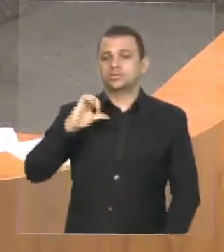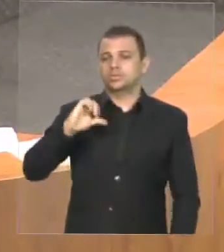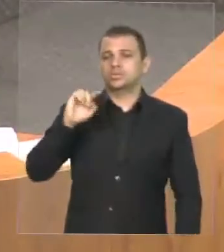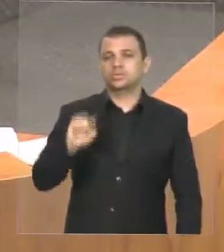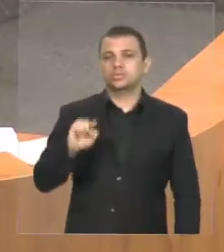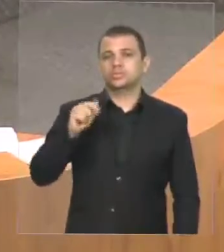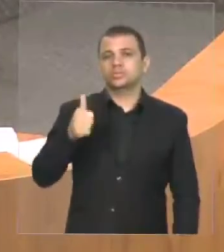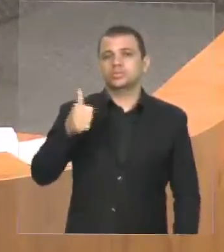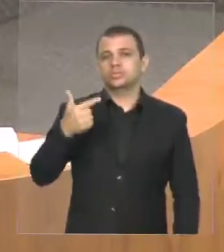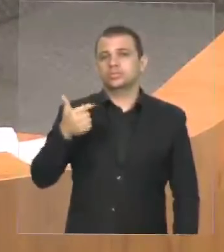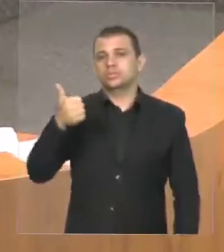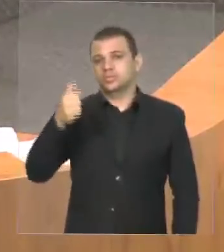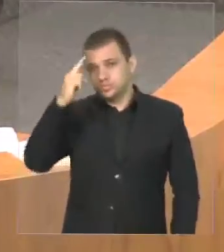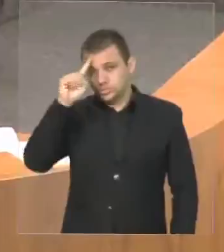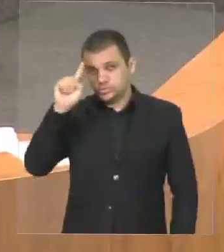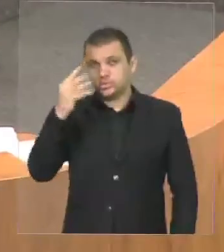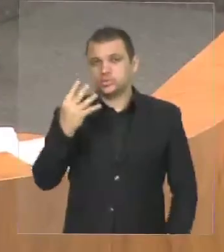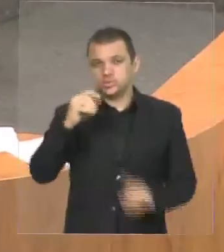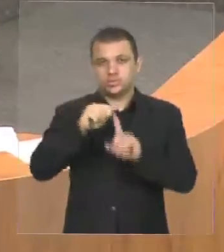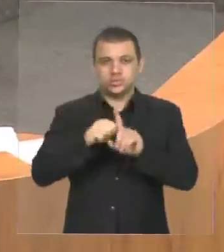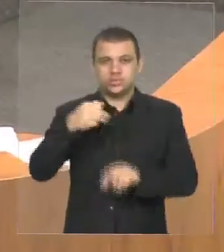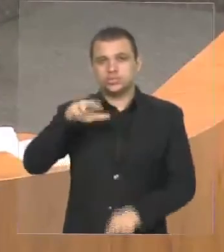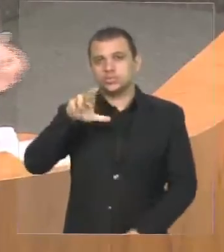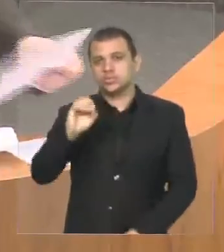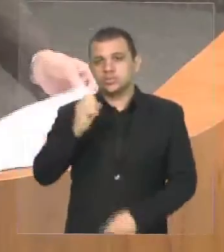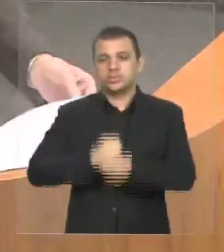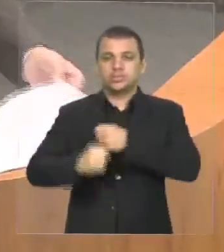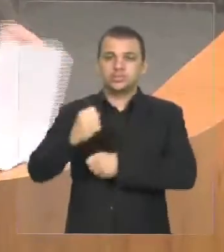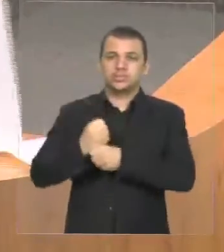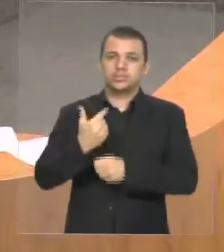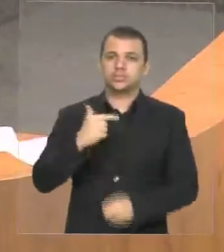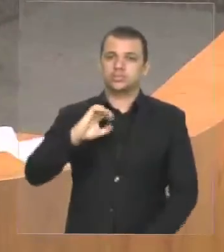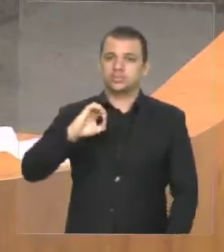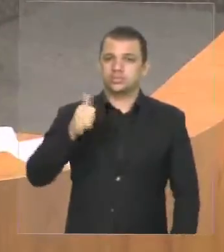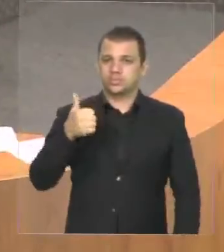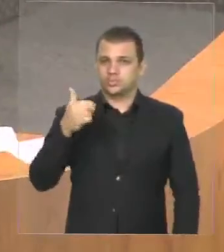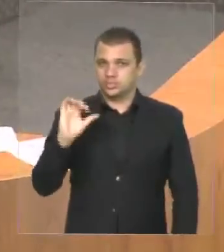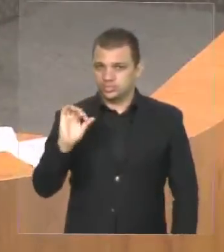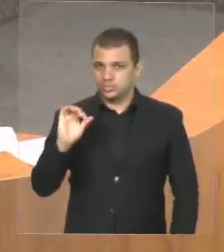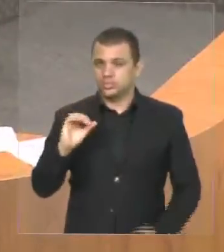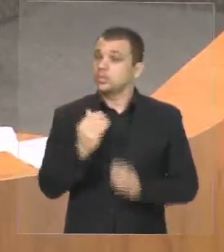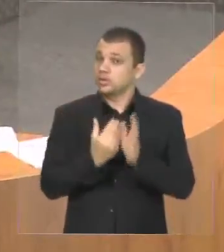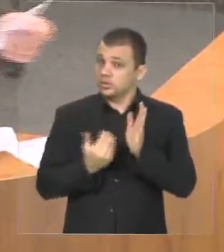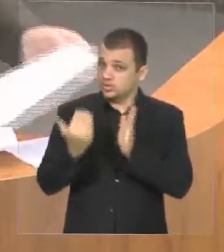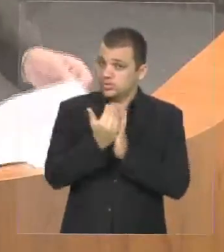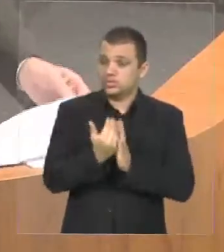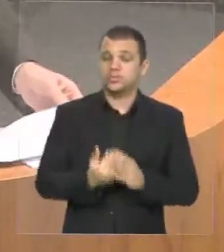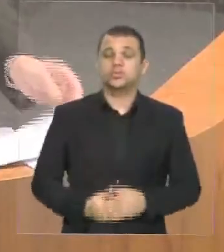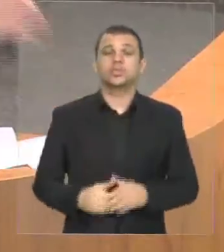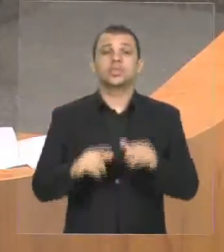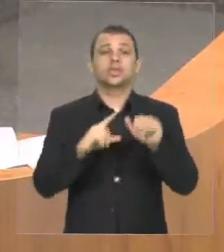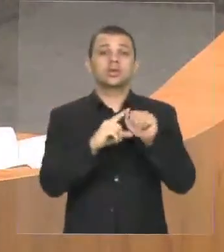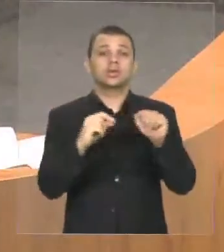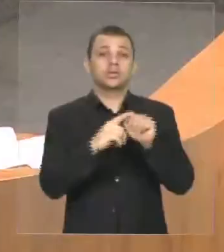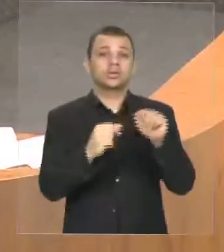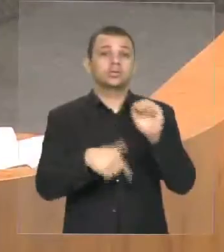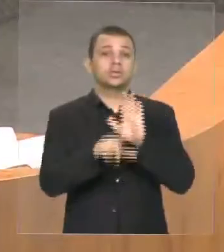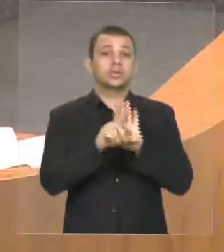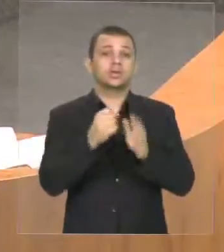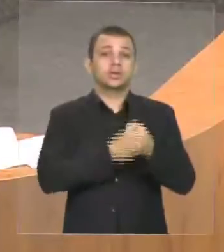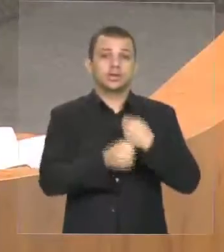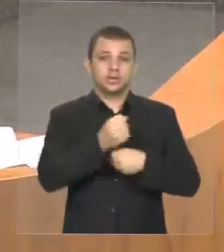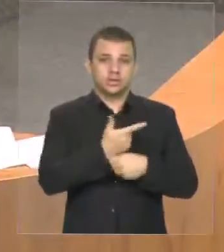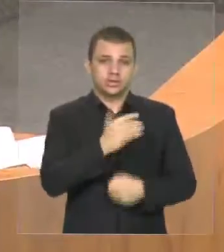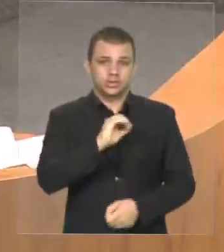9.121, de 4 de março de 2010. E vou mais além. No artigo da Lei de 2015,